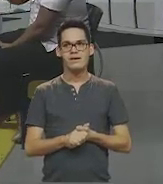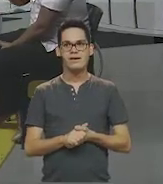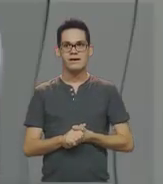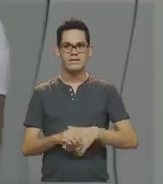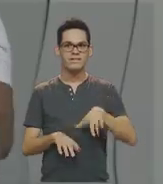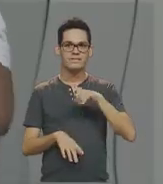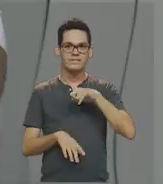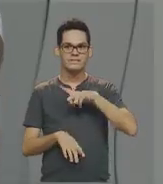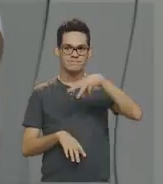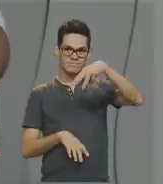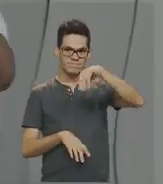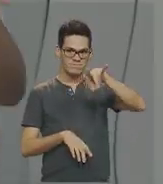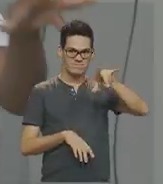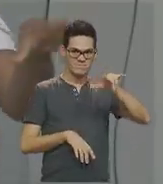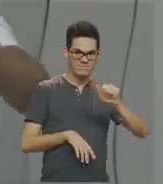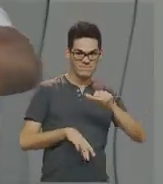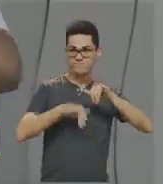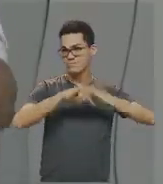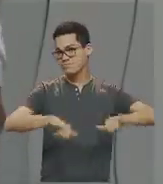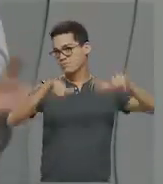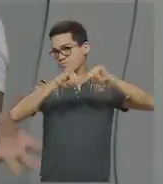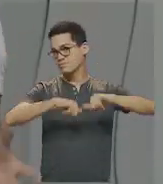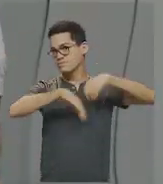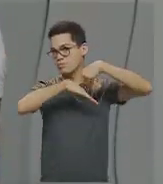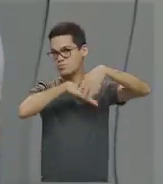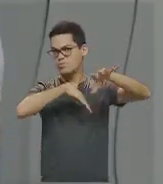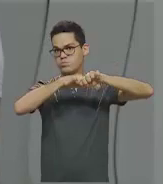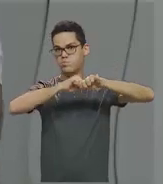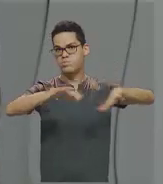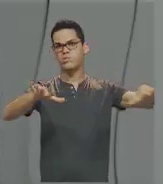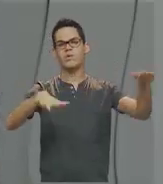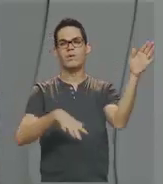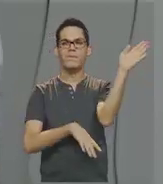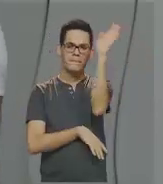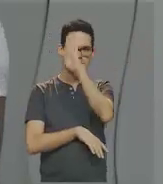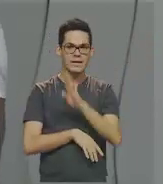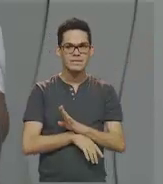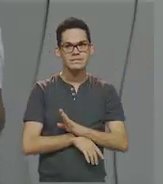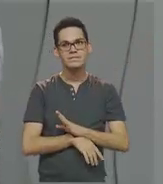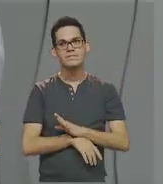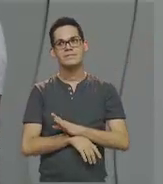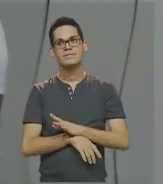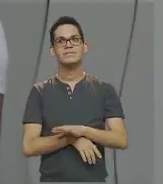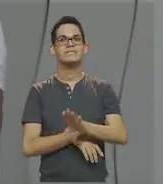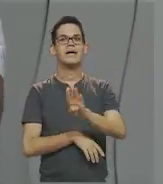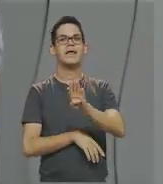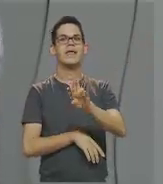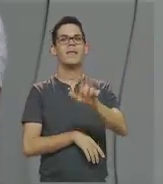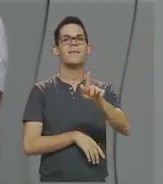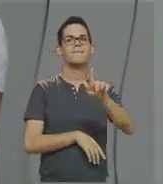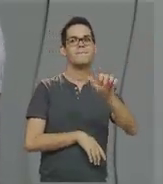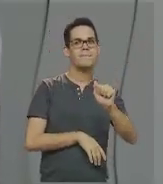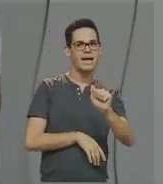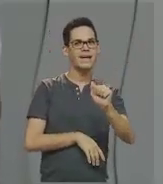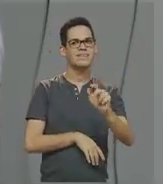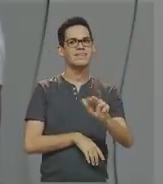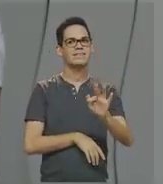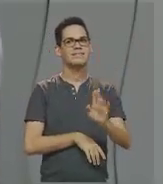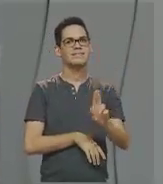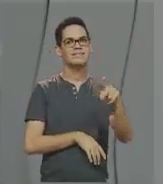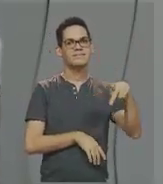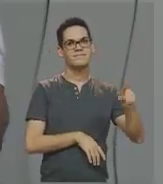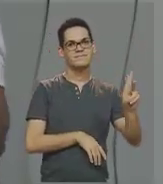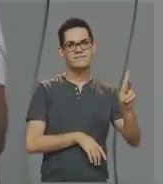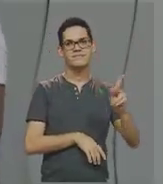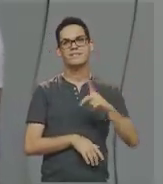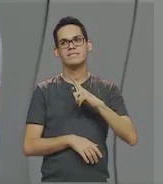à mídia, ela se espalha por todo o país, até mesmo o brega funk, que hoje é o ritmo